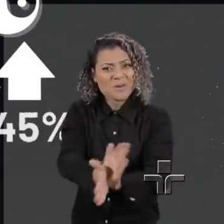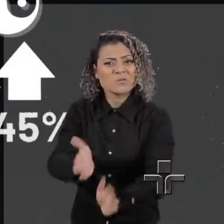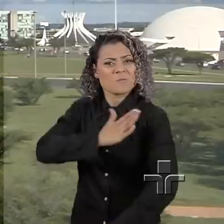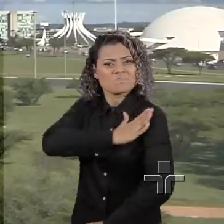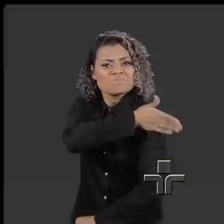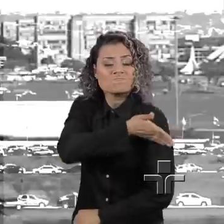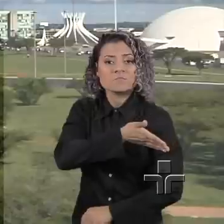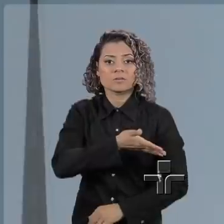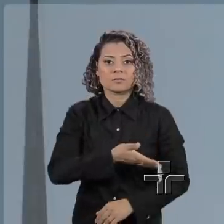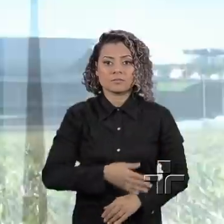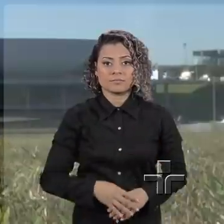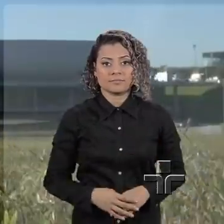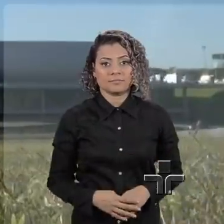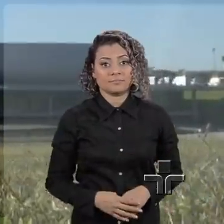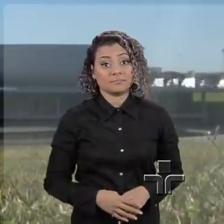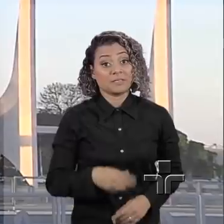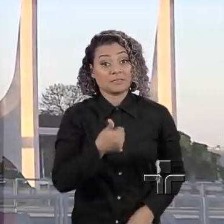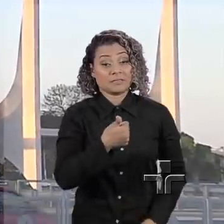145%.